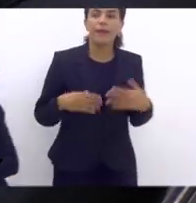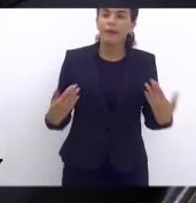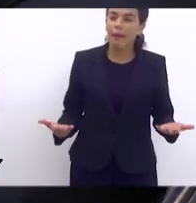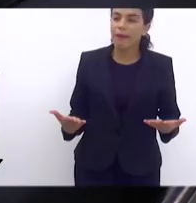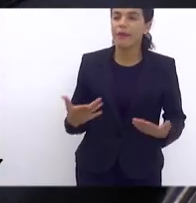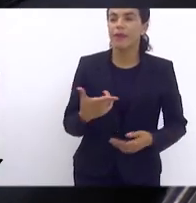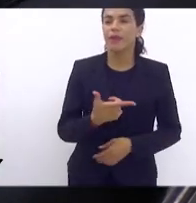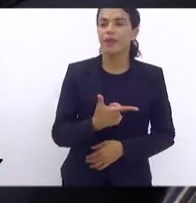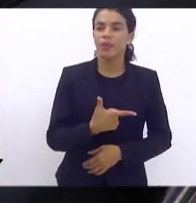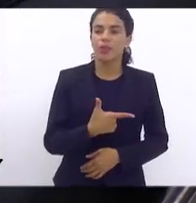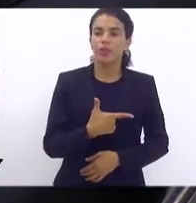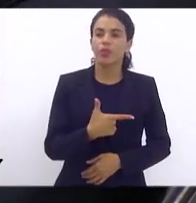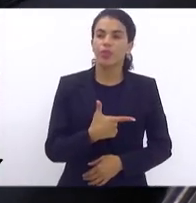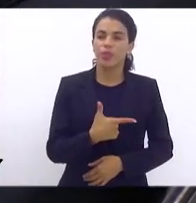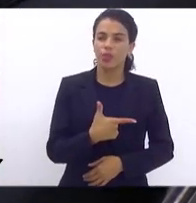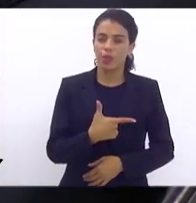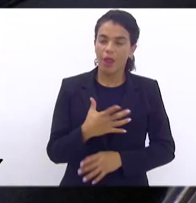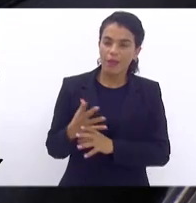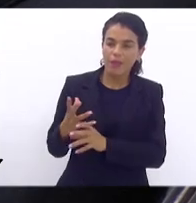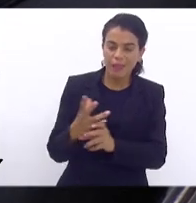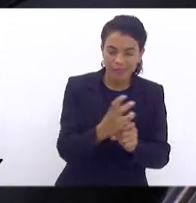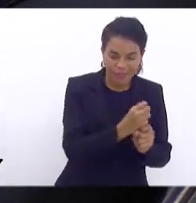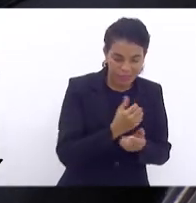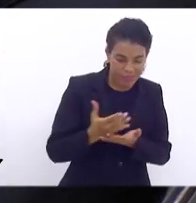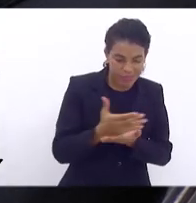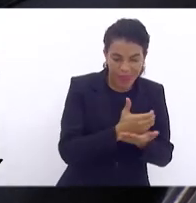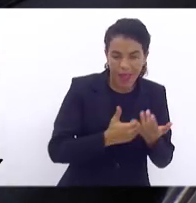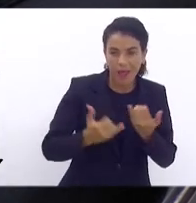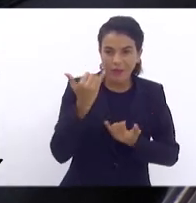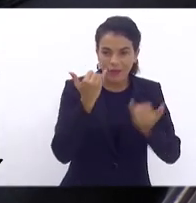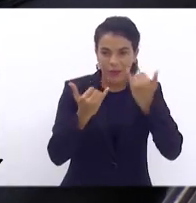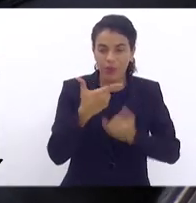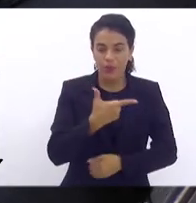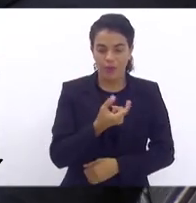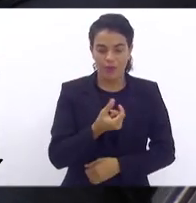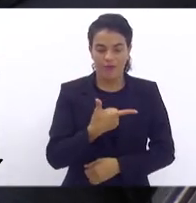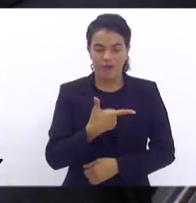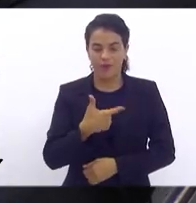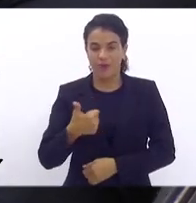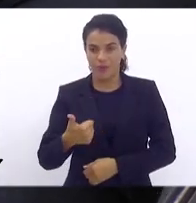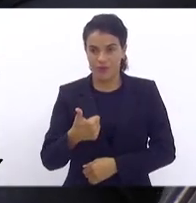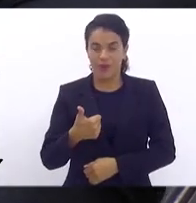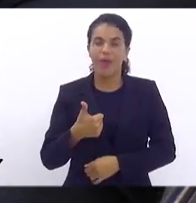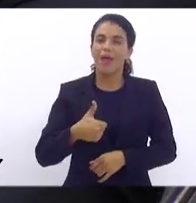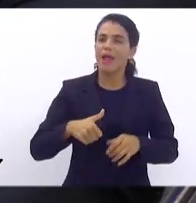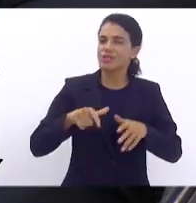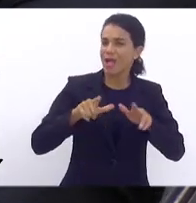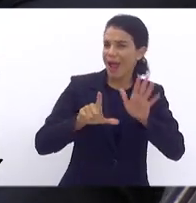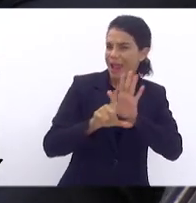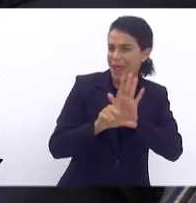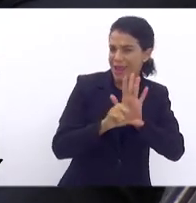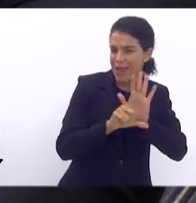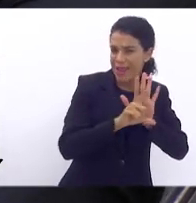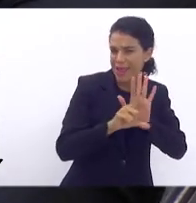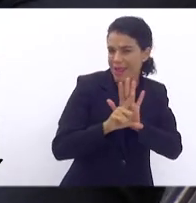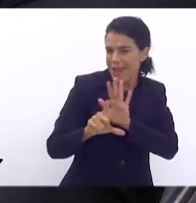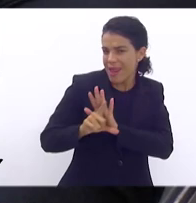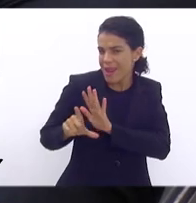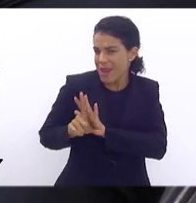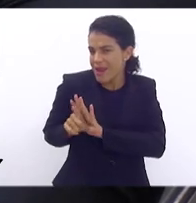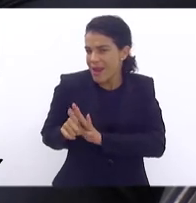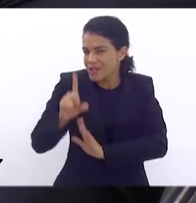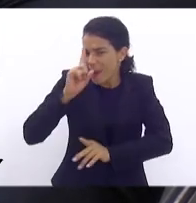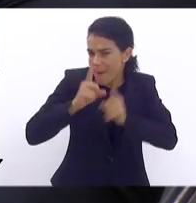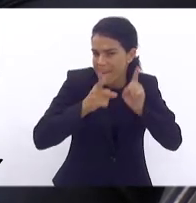aí em 2000 dados de 2021 Com todas essas legislações já tive situações de determinadas condutas